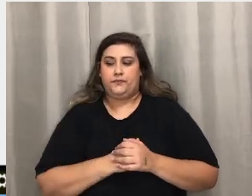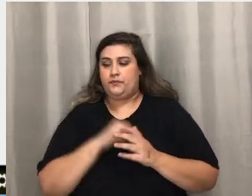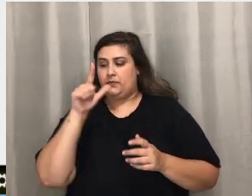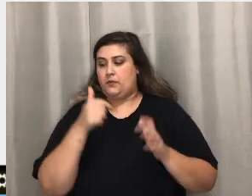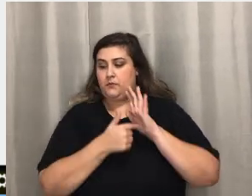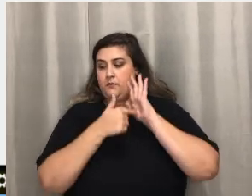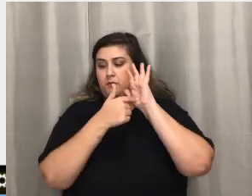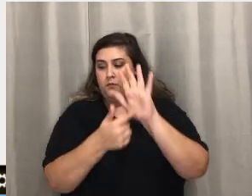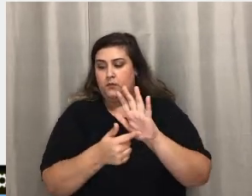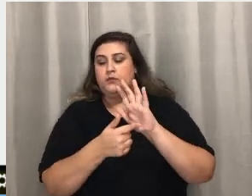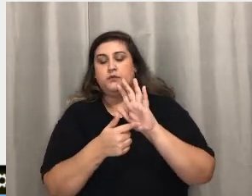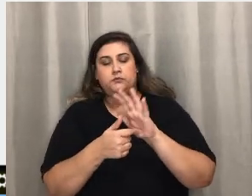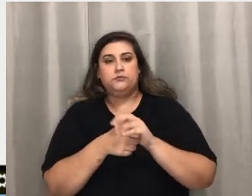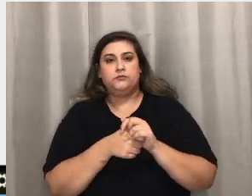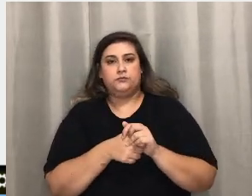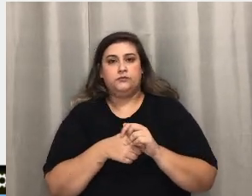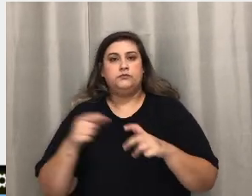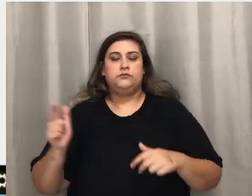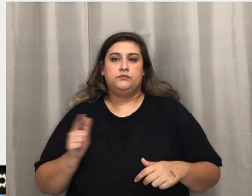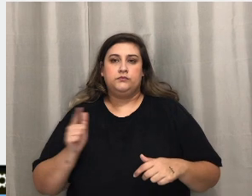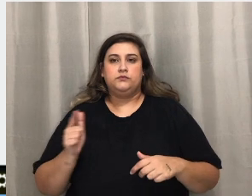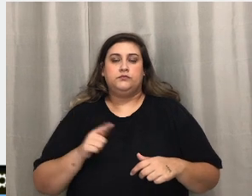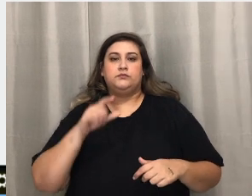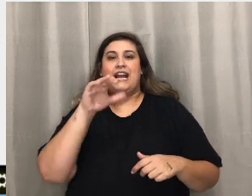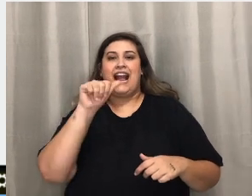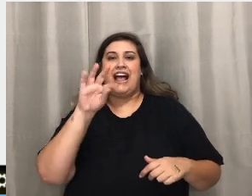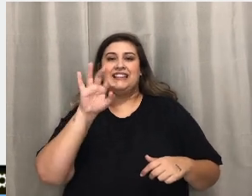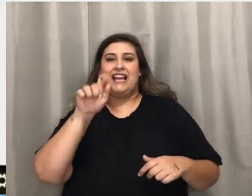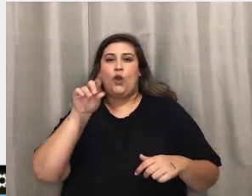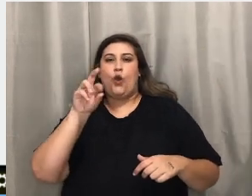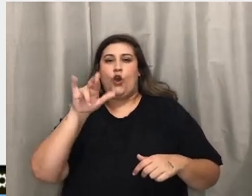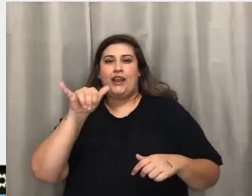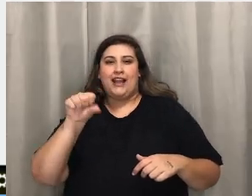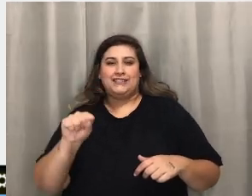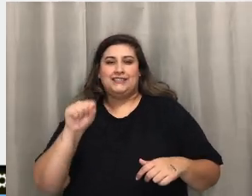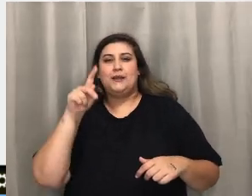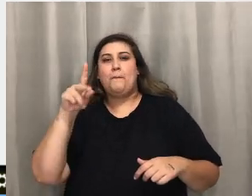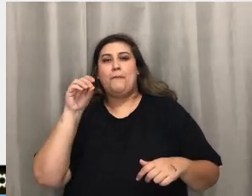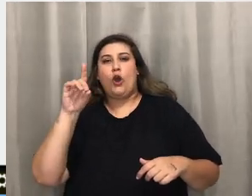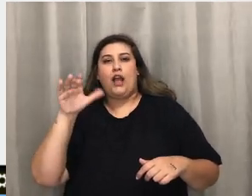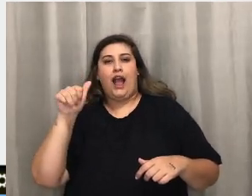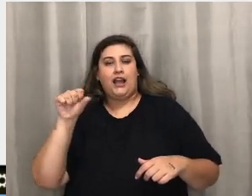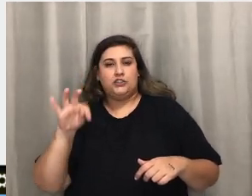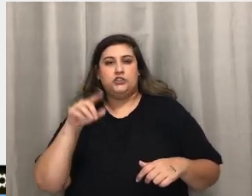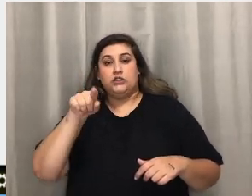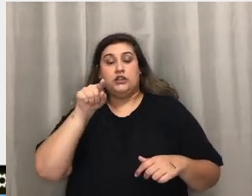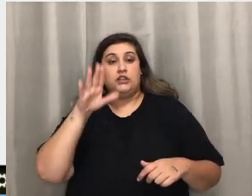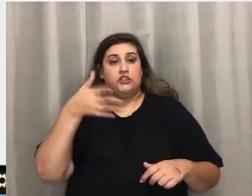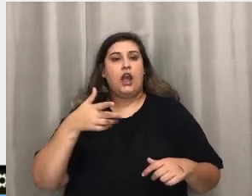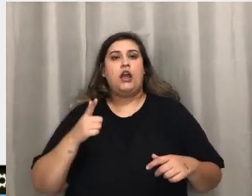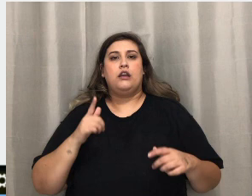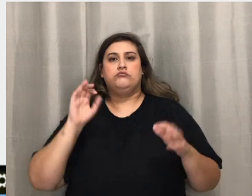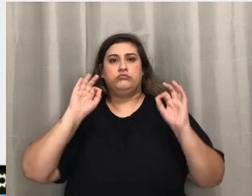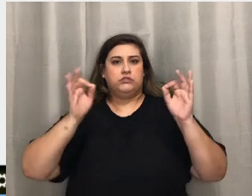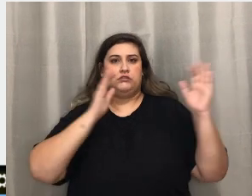do seu podcast, nós temos esse link aqui de categorias de podcast. Essas categorias já são